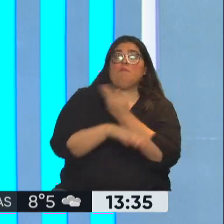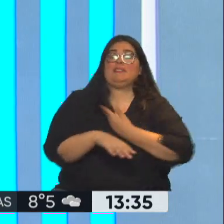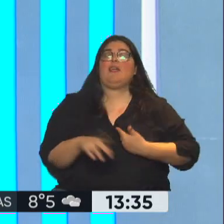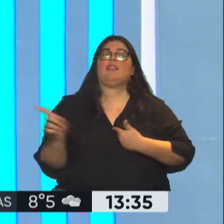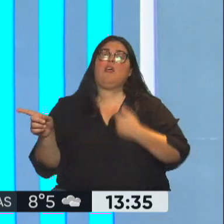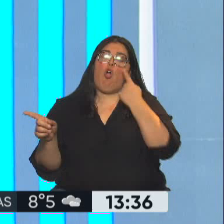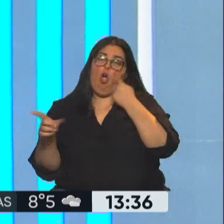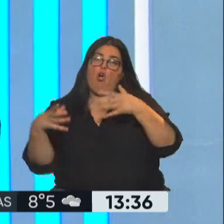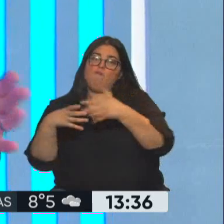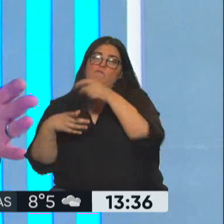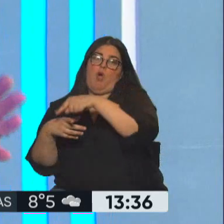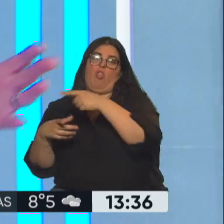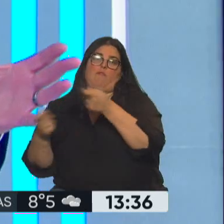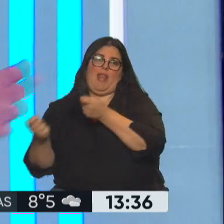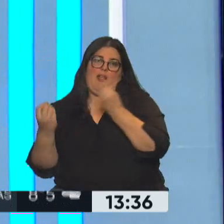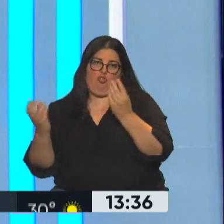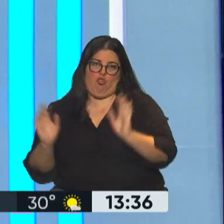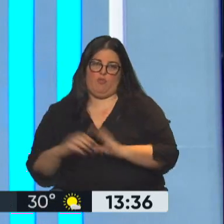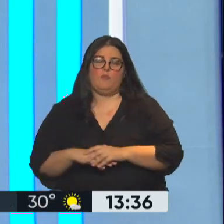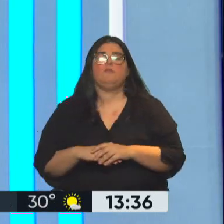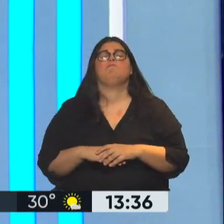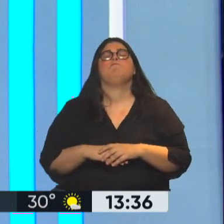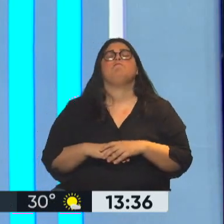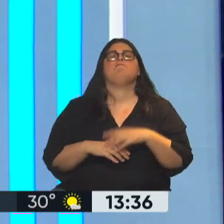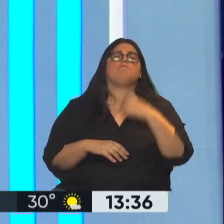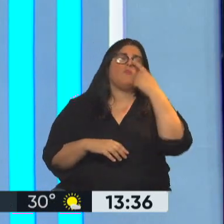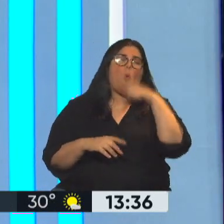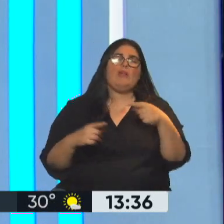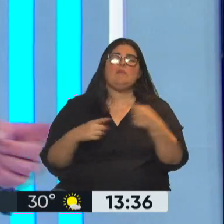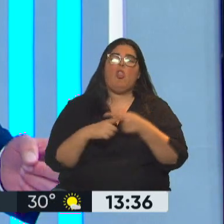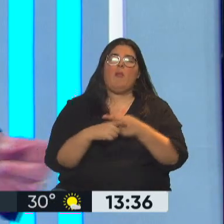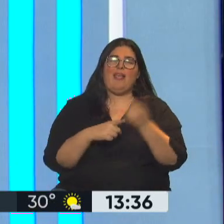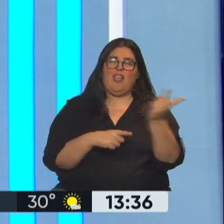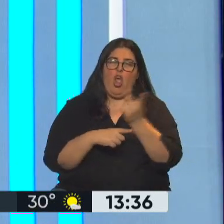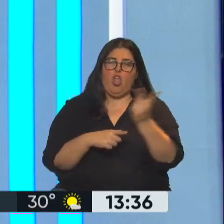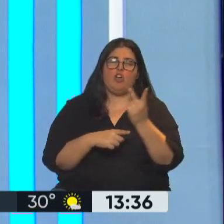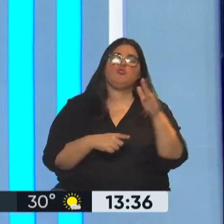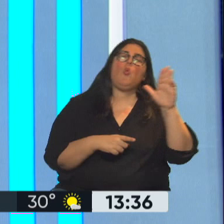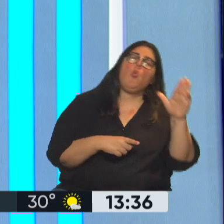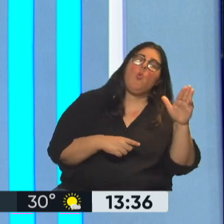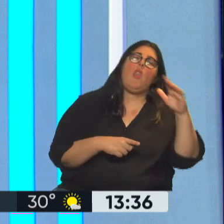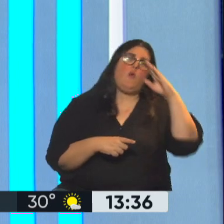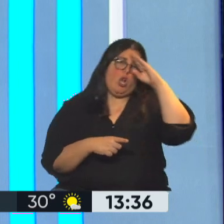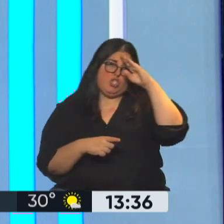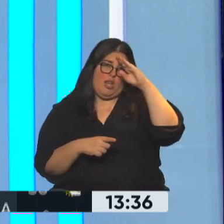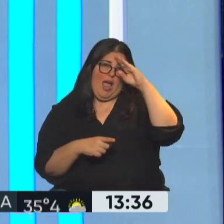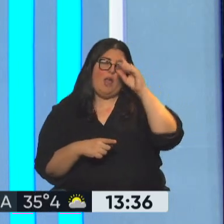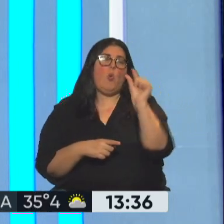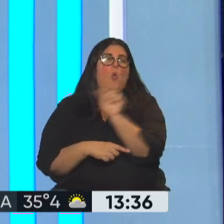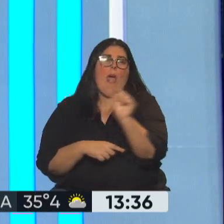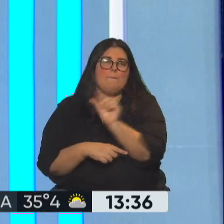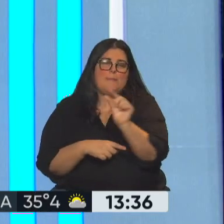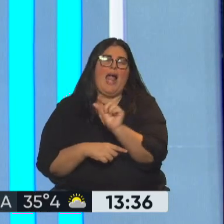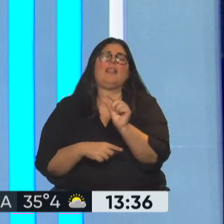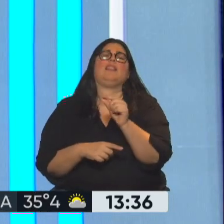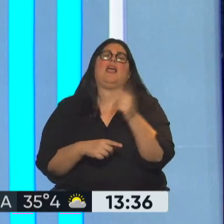está planteando, claro, Alejandra. Ayer, el último debate entre ambos candidatos, el debate entre Lula da Silva y Bolsonaro. Parte de